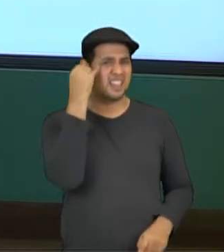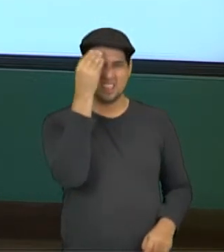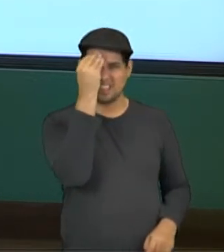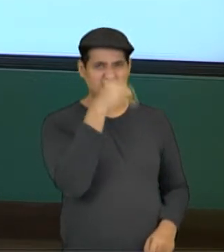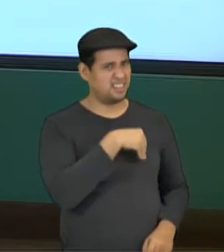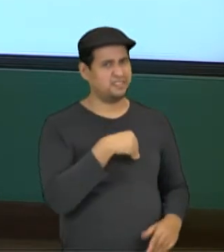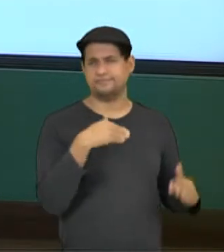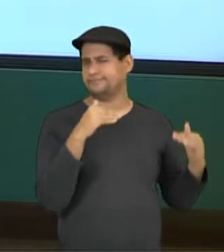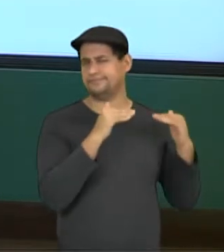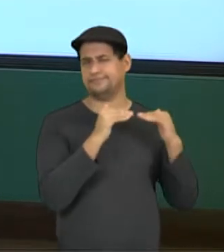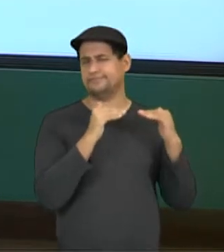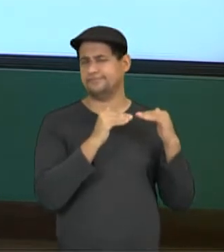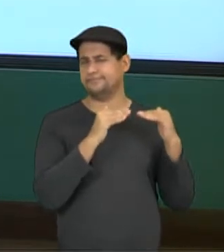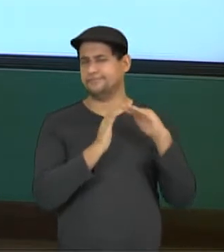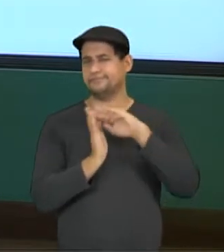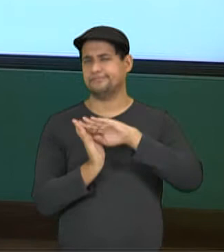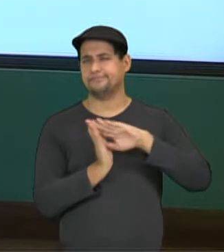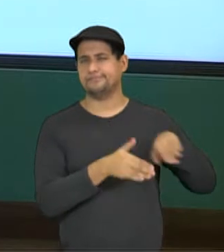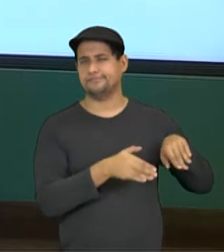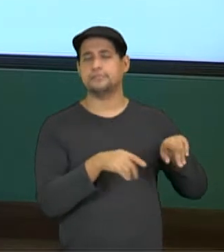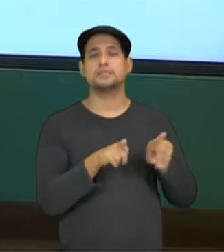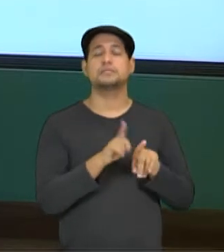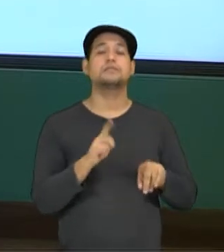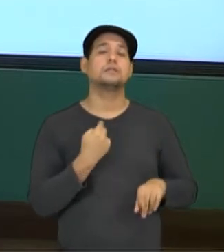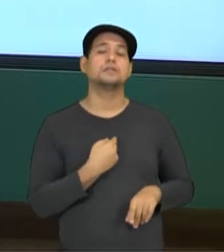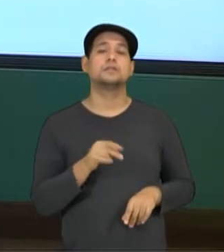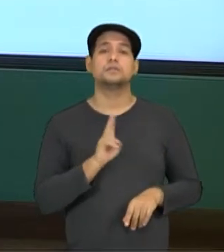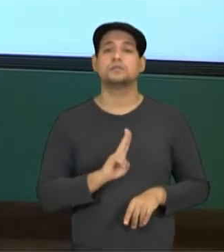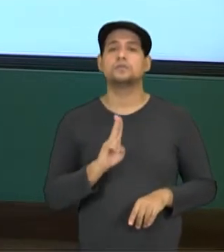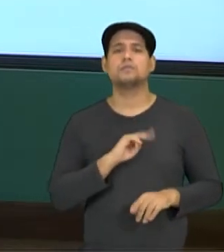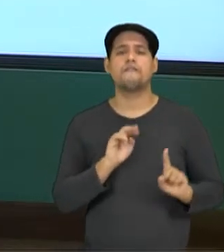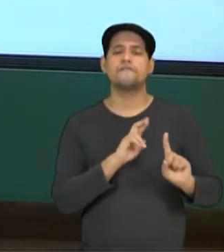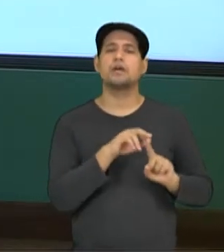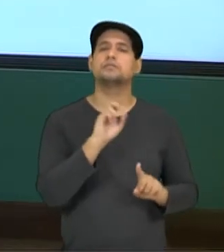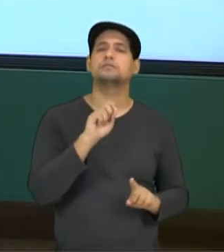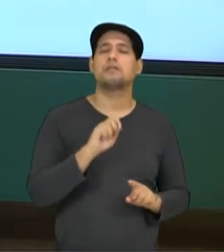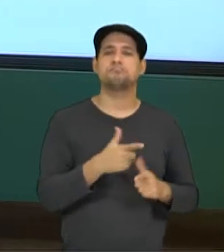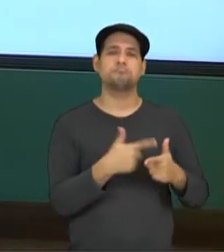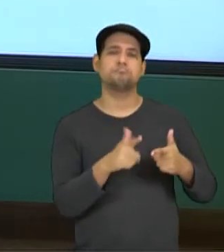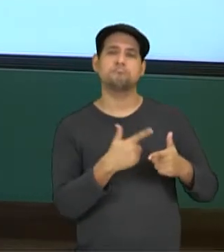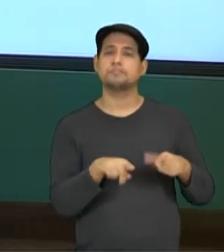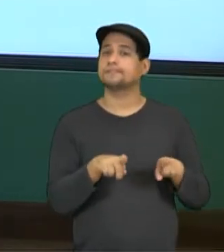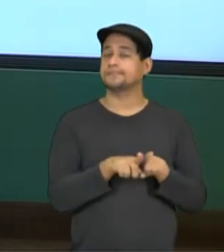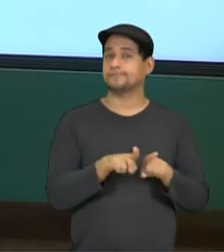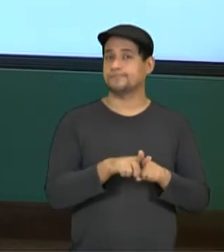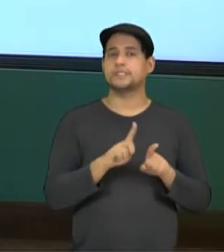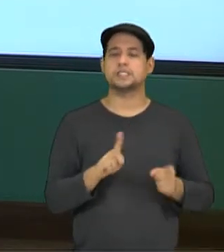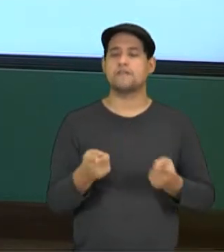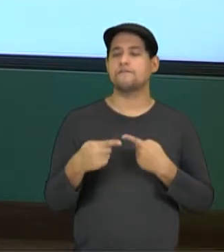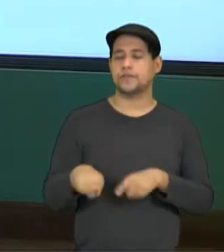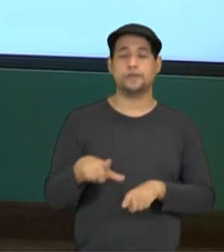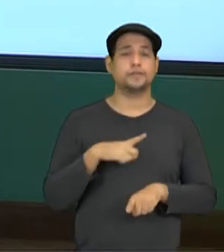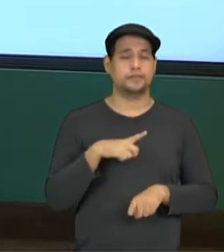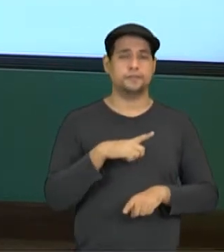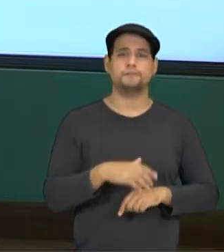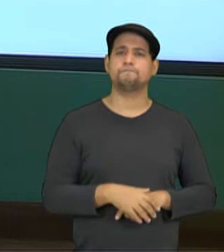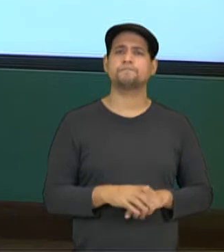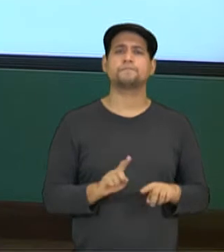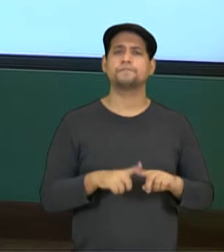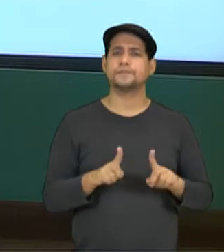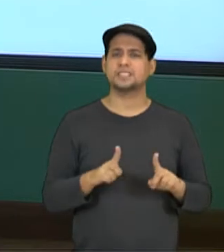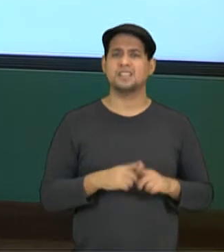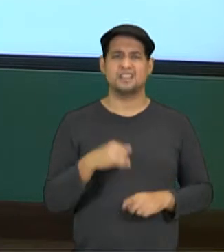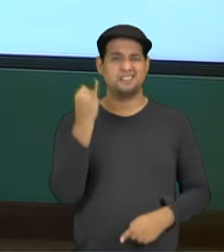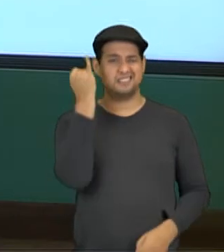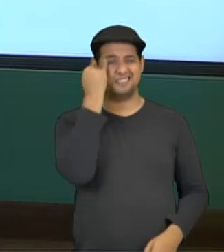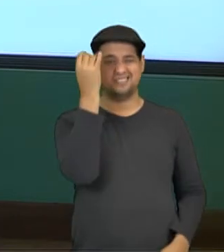palavra que não vai estar no nosso vocabulário quando aí a gente se refere a esses problemas, né, esses desafios contemporâneos.